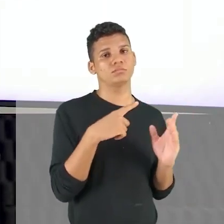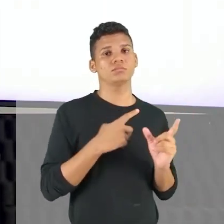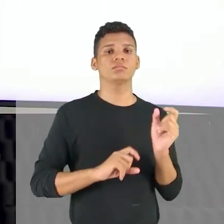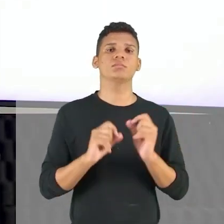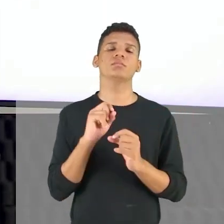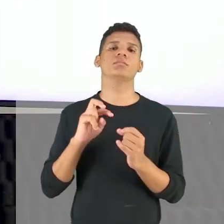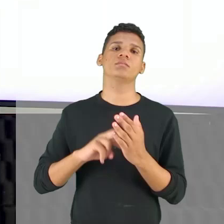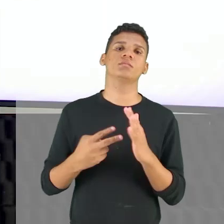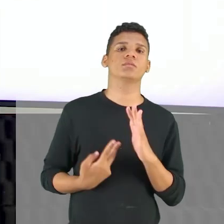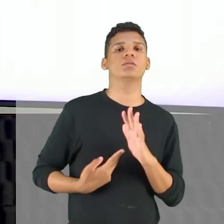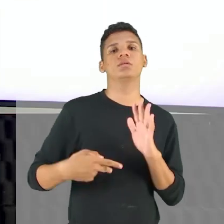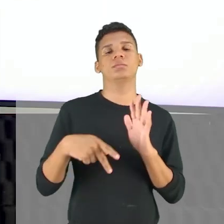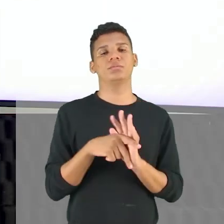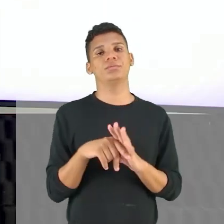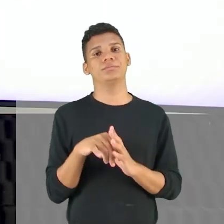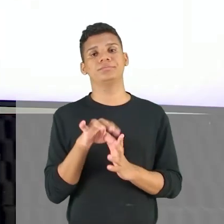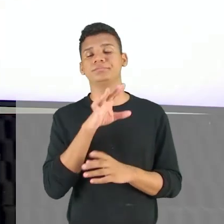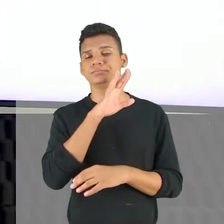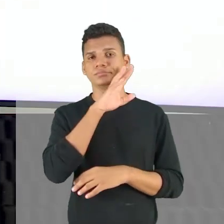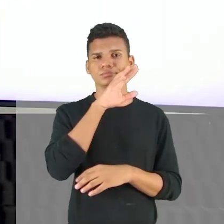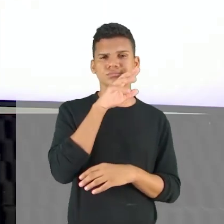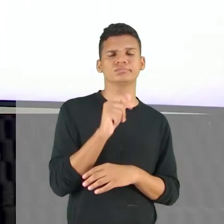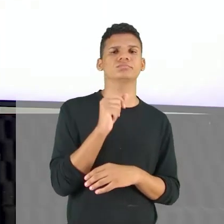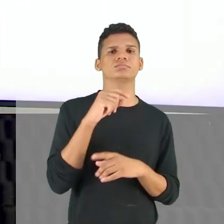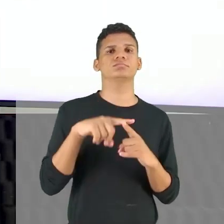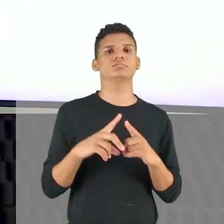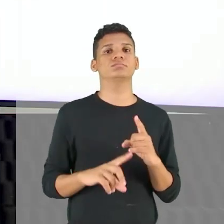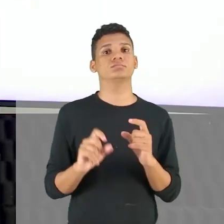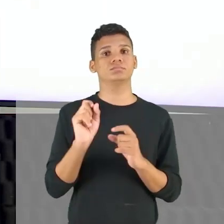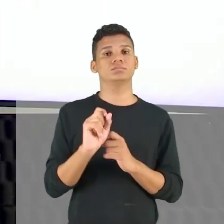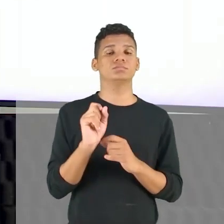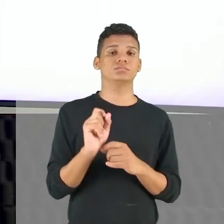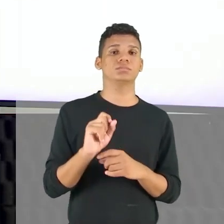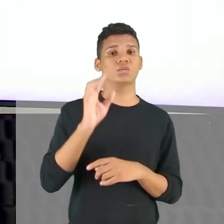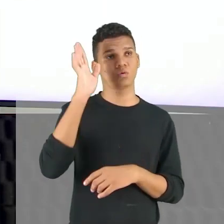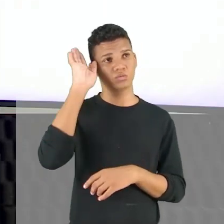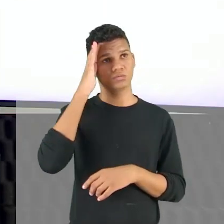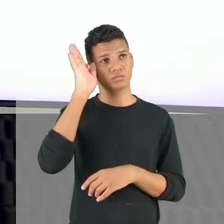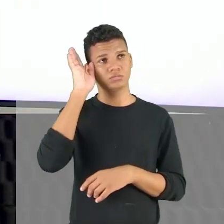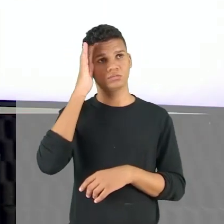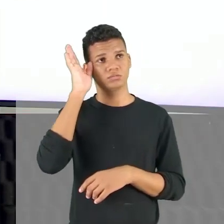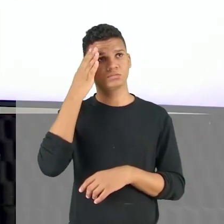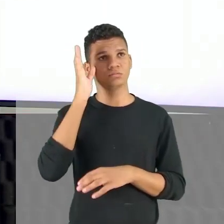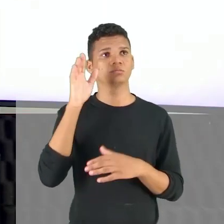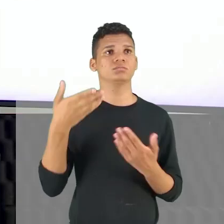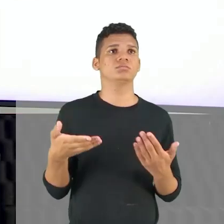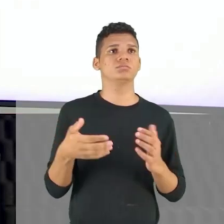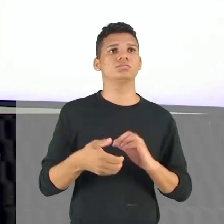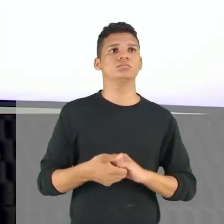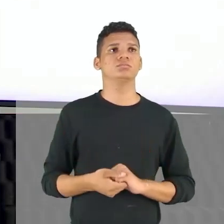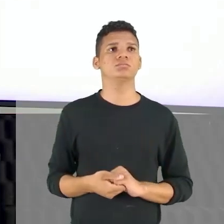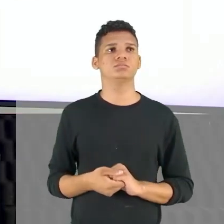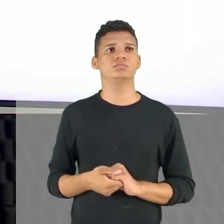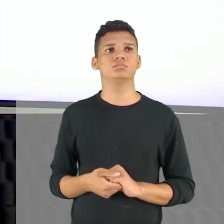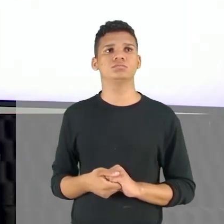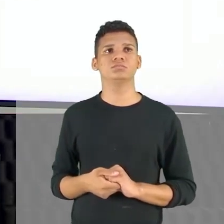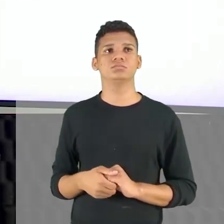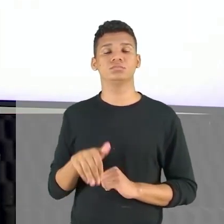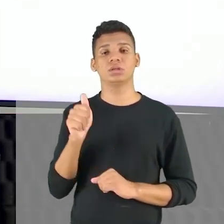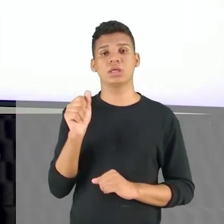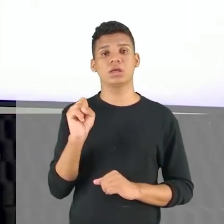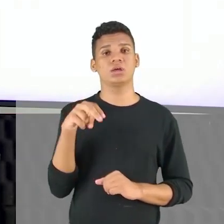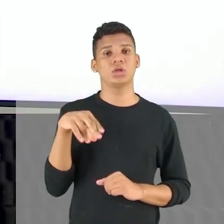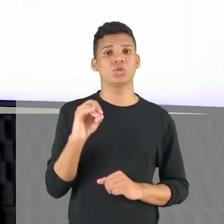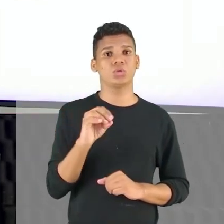dois animais, se nota que as atitudes do asno, do burro, representam um remordimento. O que é isso? Um remorso, tá